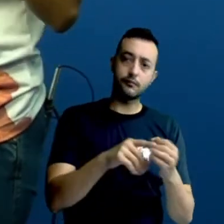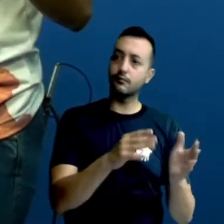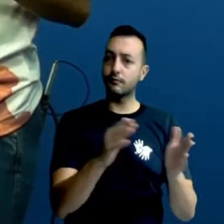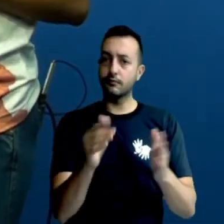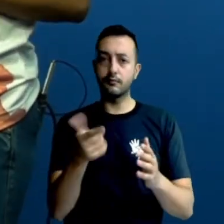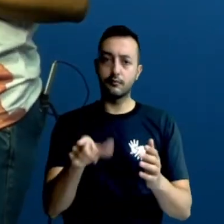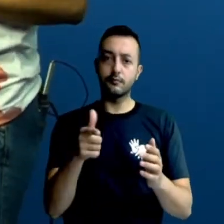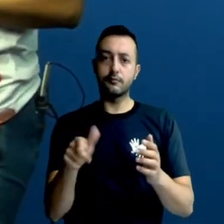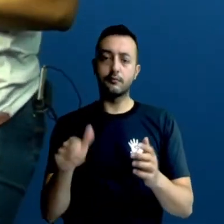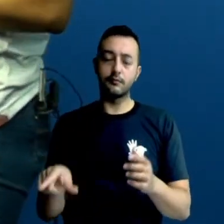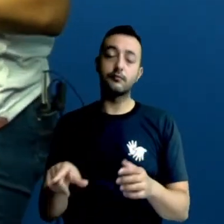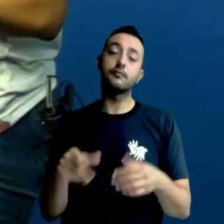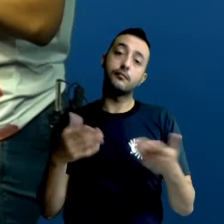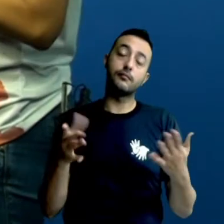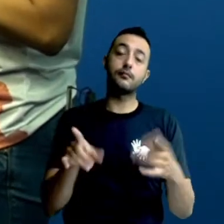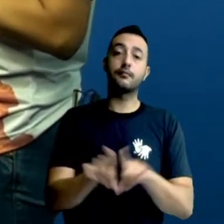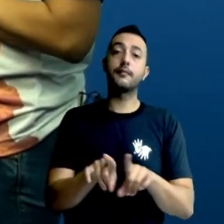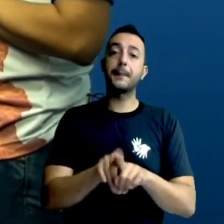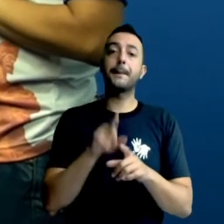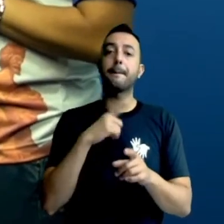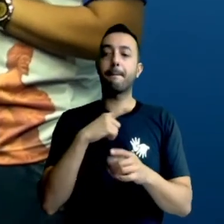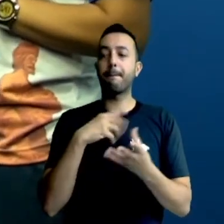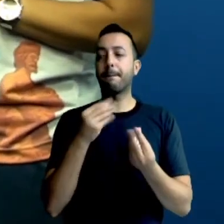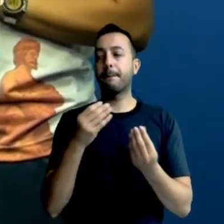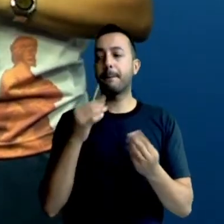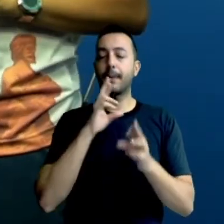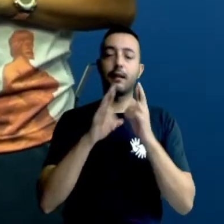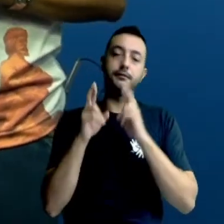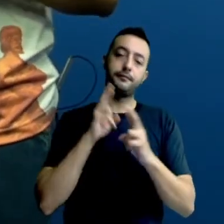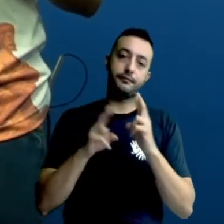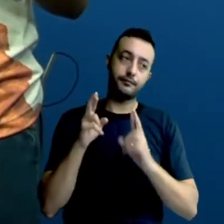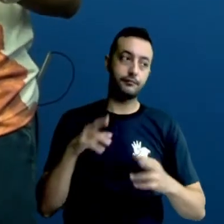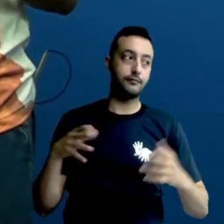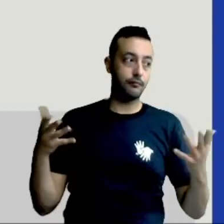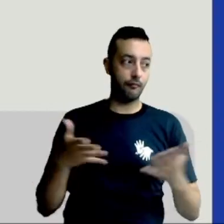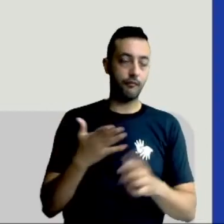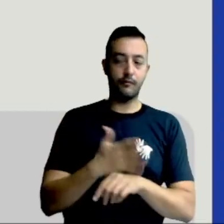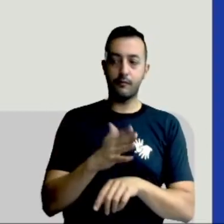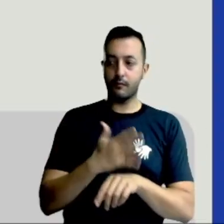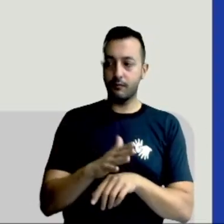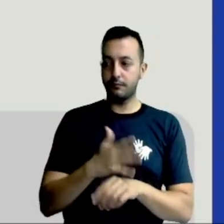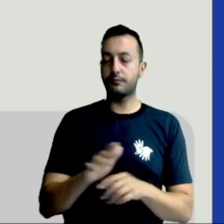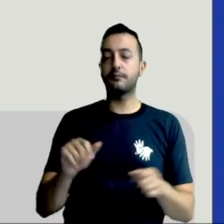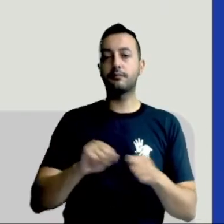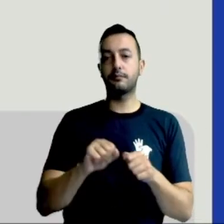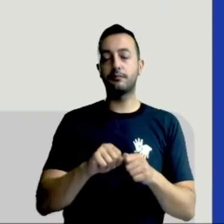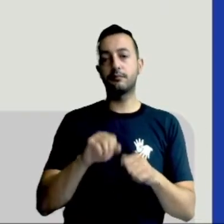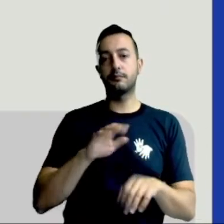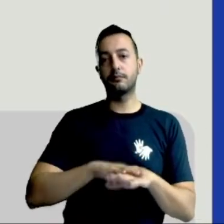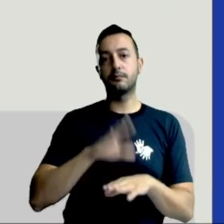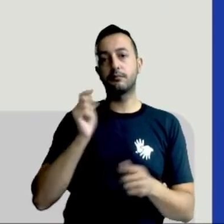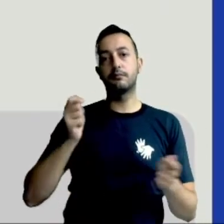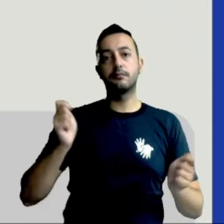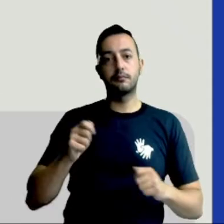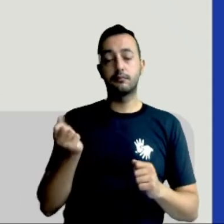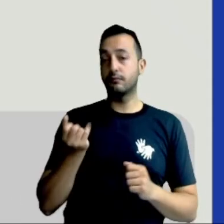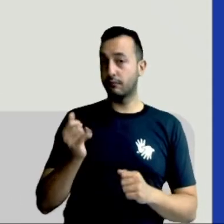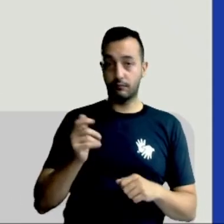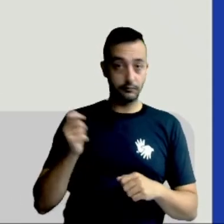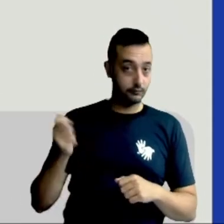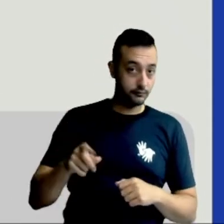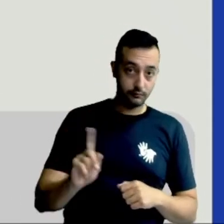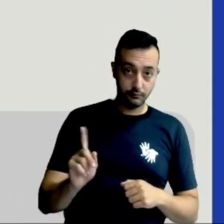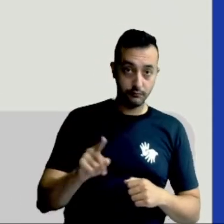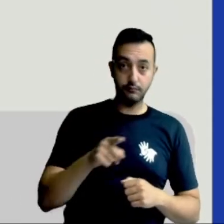forem necessários. Assim como tem um monte de exercícios agora para a gente treinar. Vamos fazer o máximo que der e o que não,